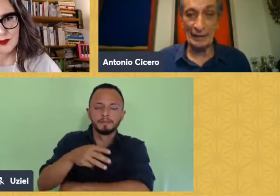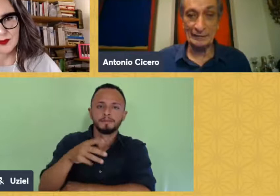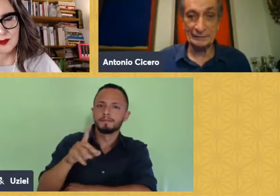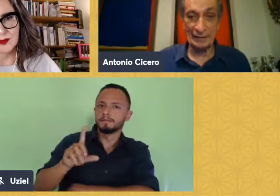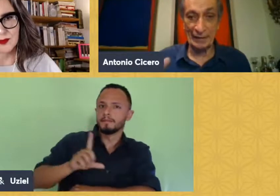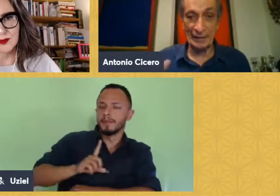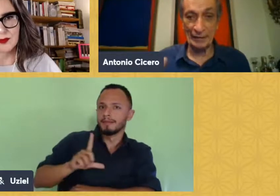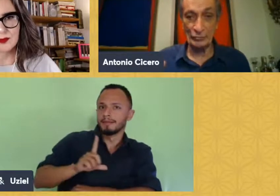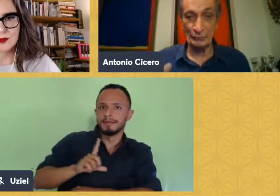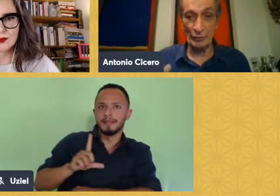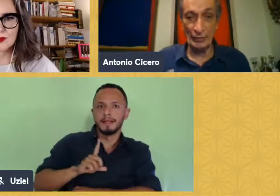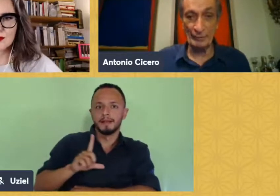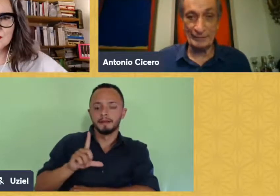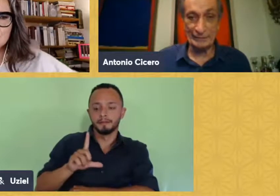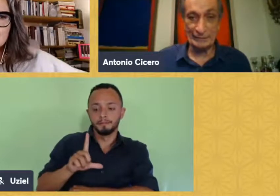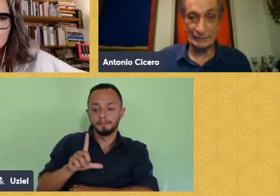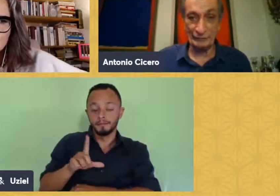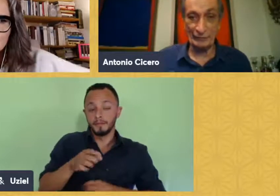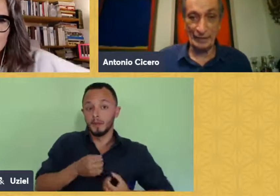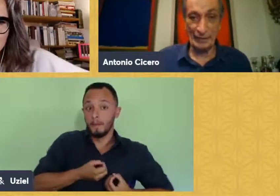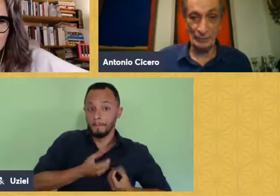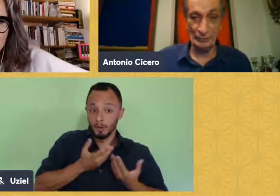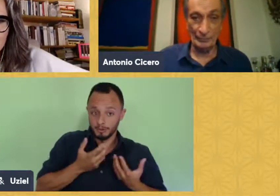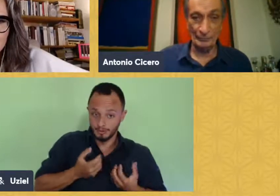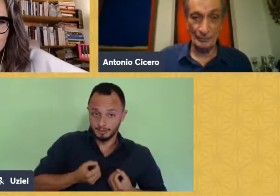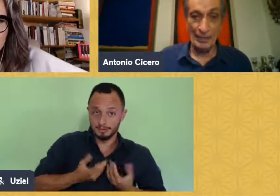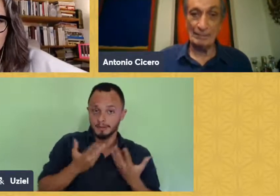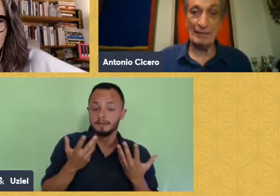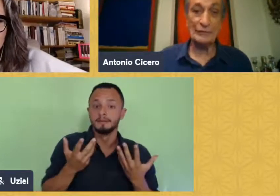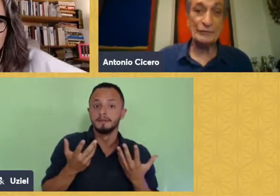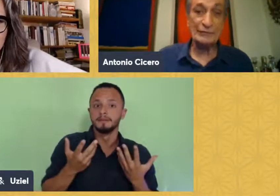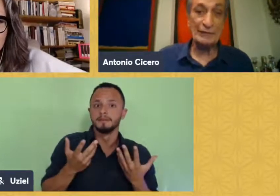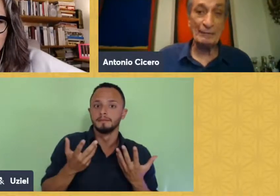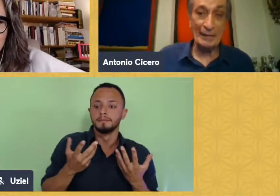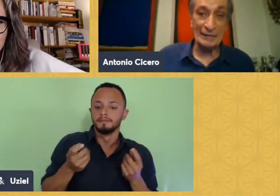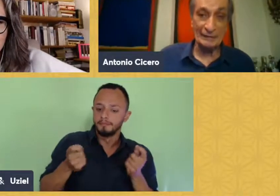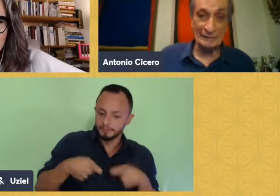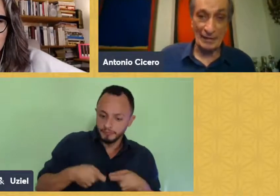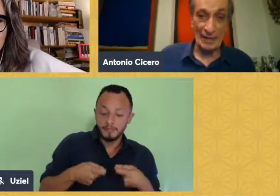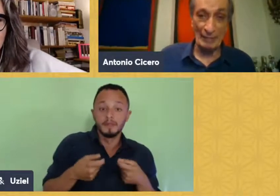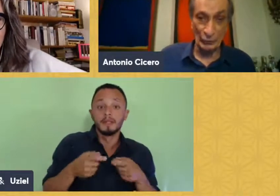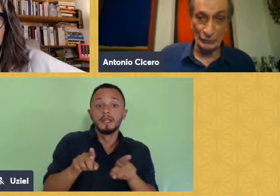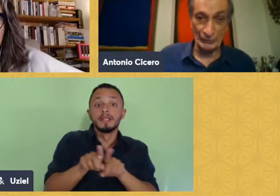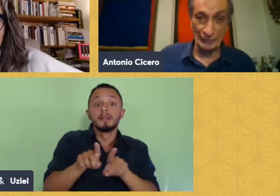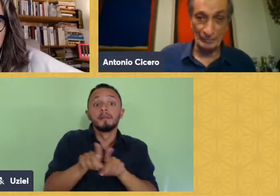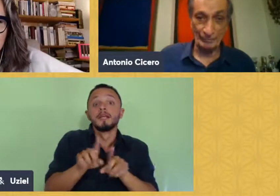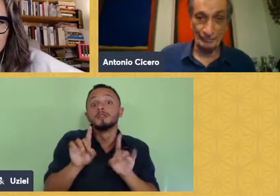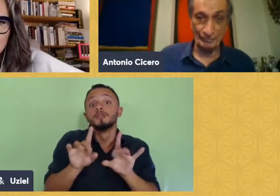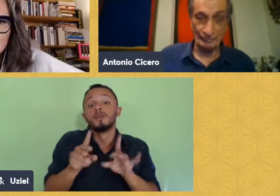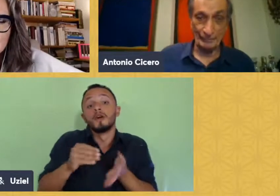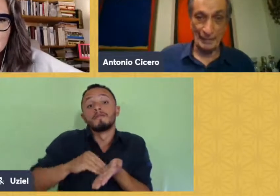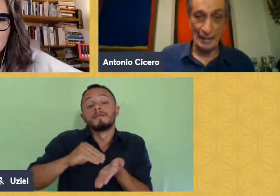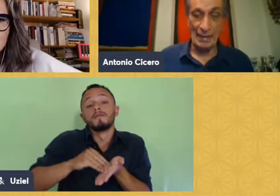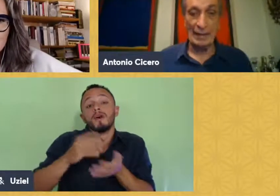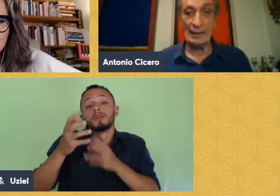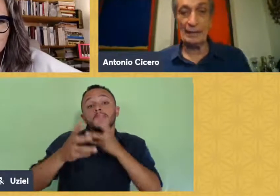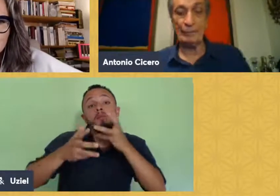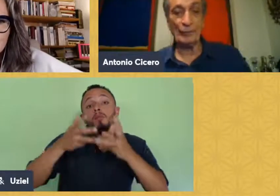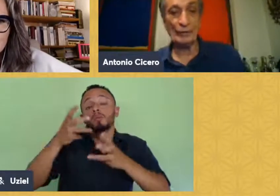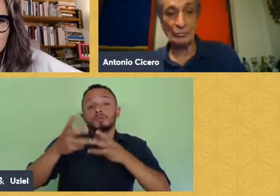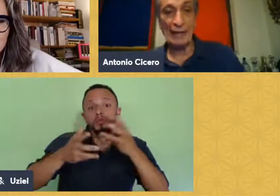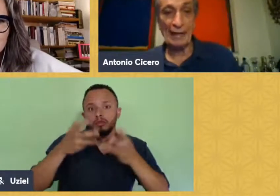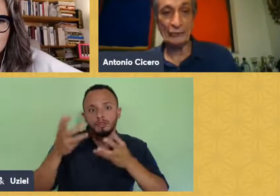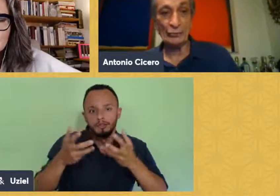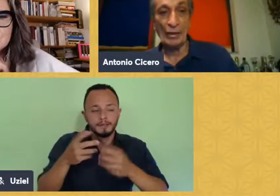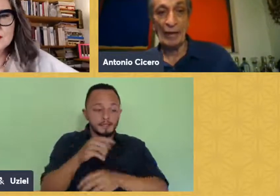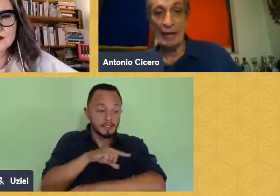ainda os poemas que ficaram, mas não tinha mais a música. E, por